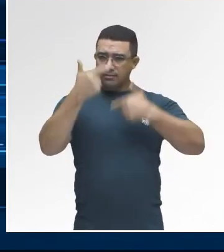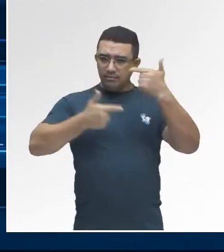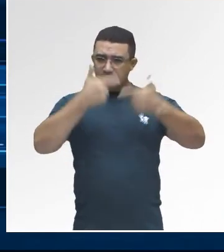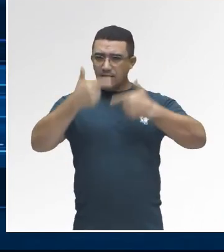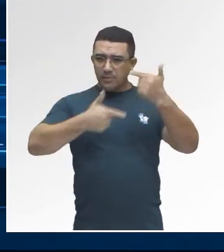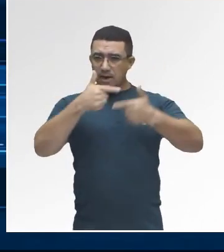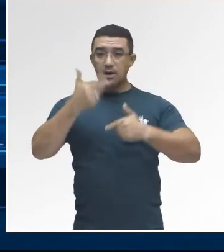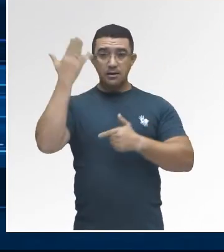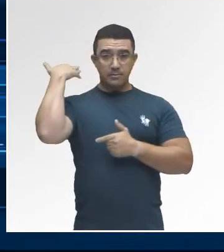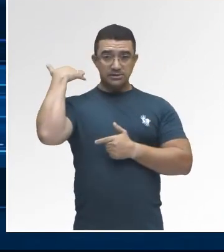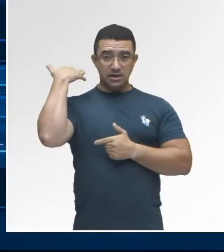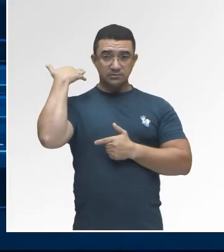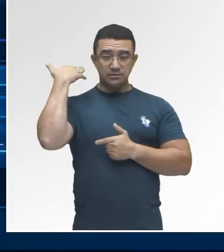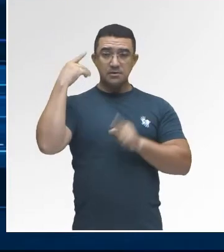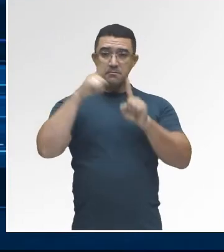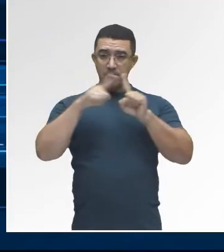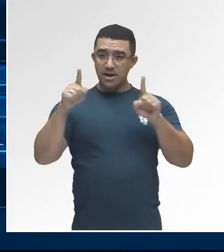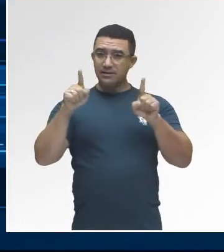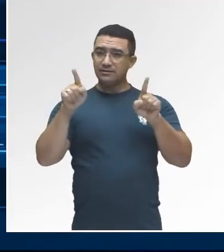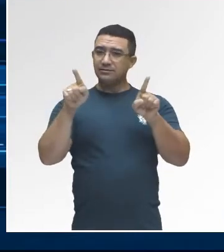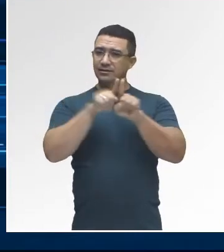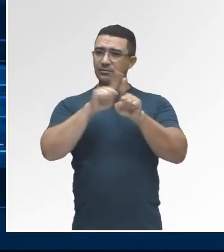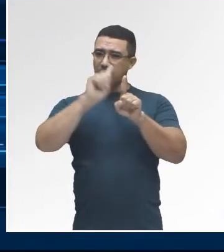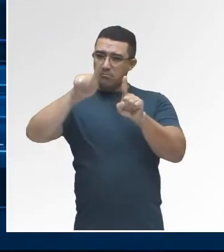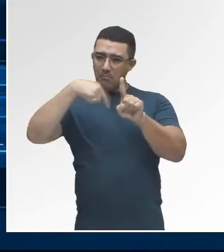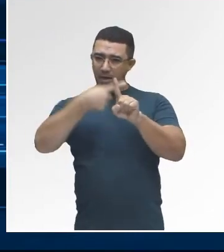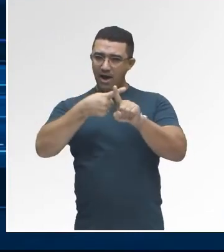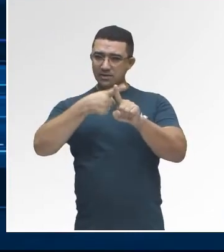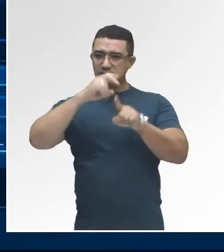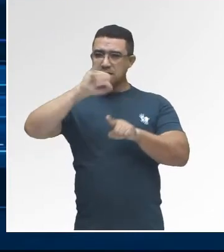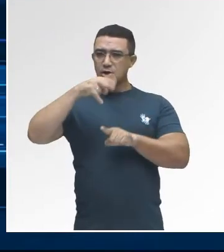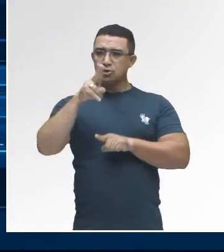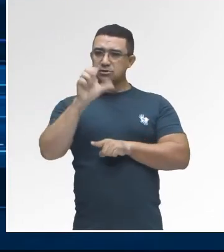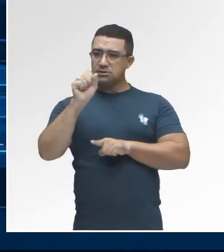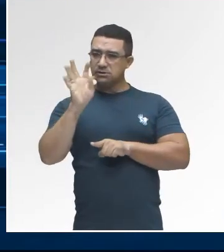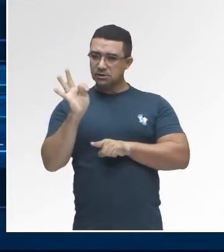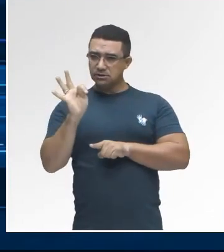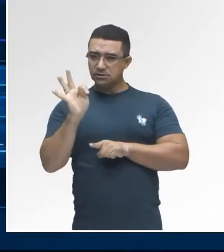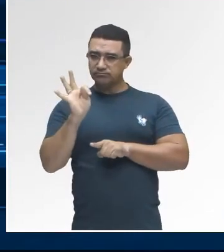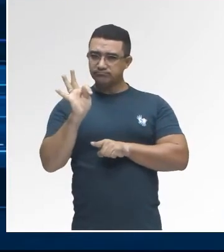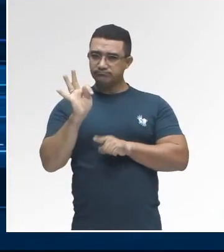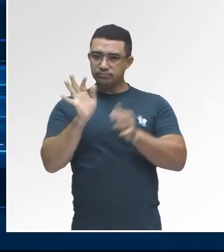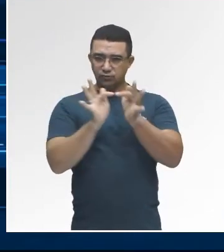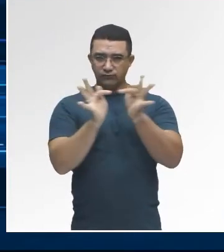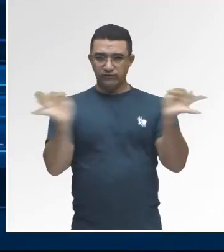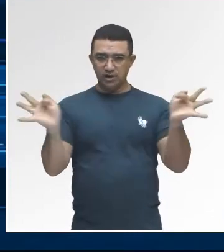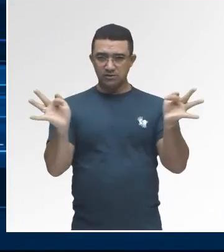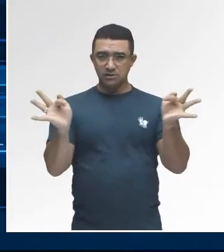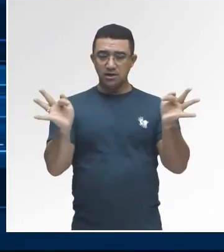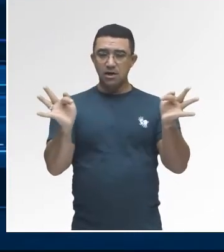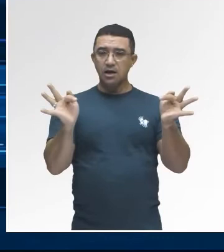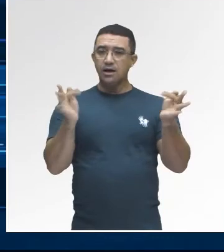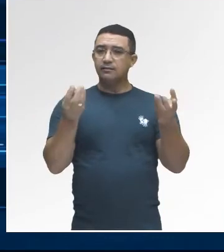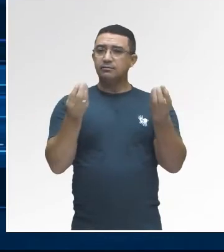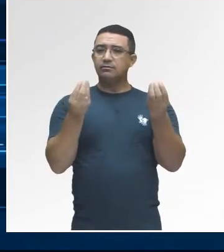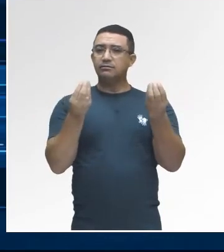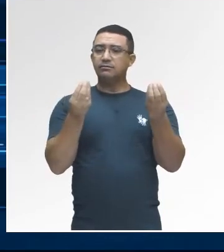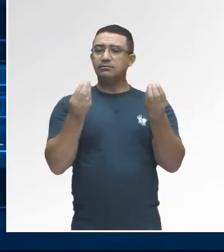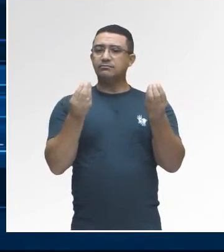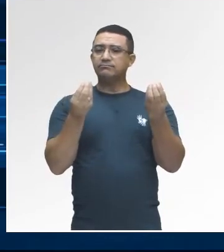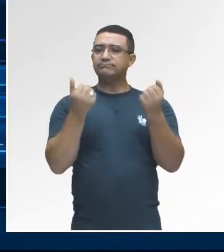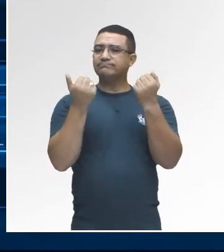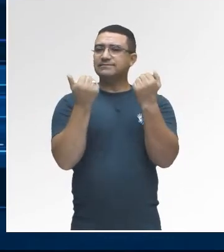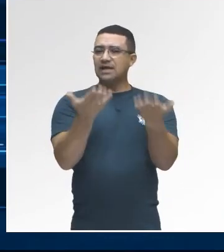uma expressãozinha, uma palavrinha, que é o just, que vai ser integrado à frase e vai definir, vai dar uma outra ideia desse tipo